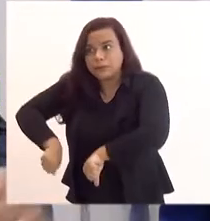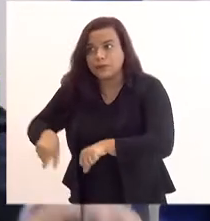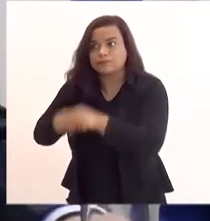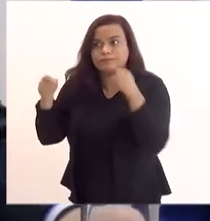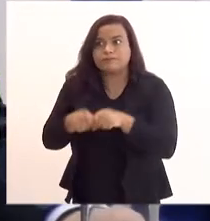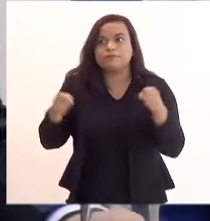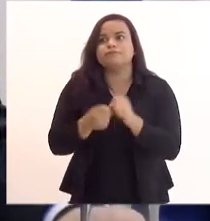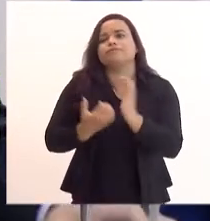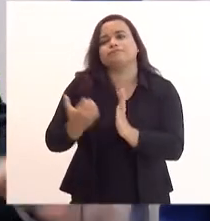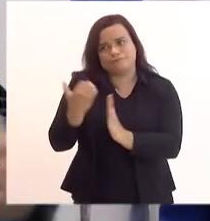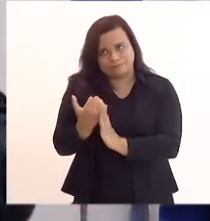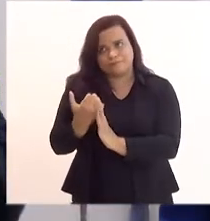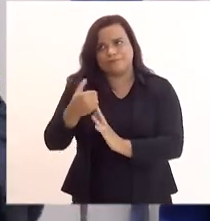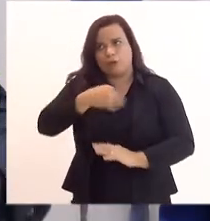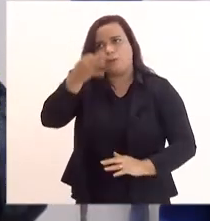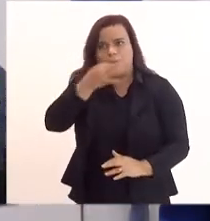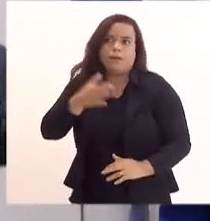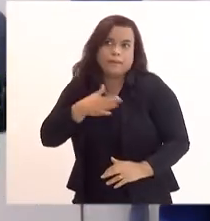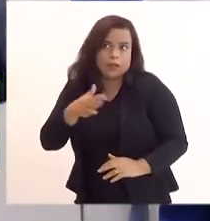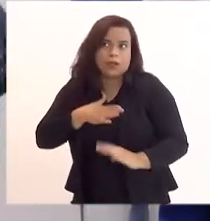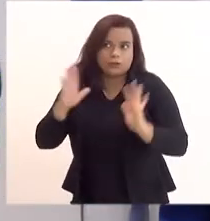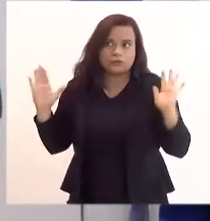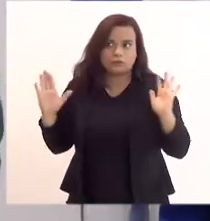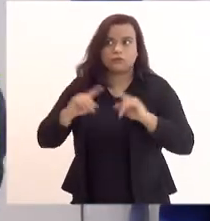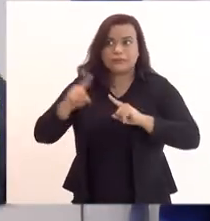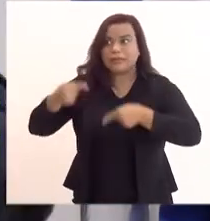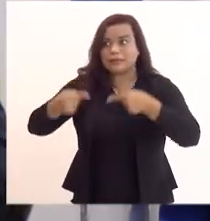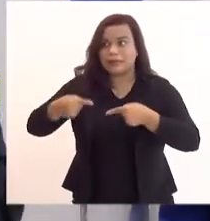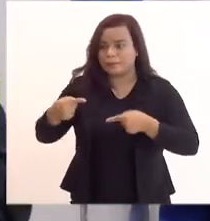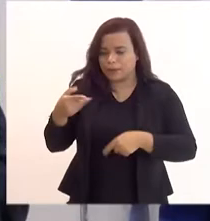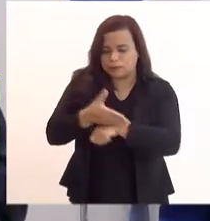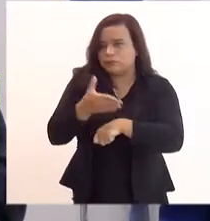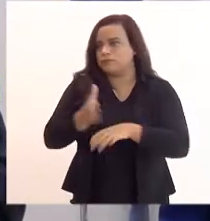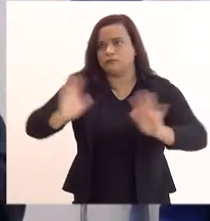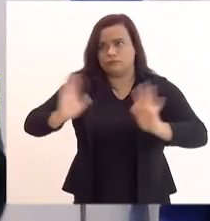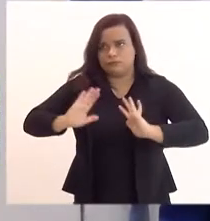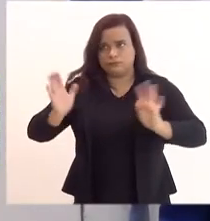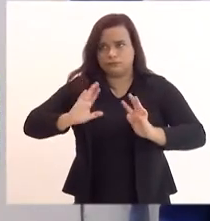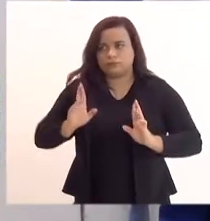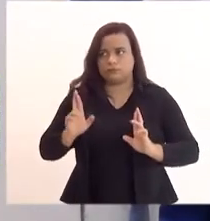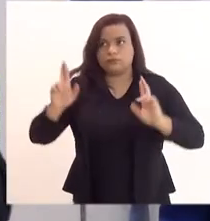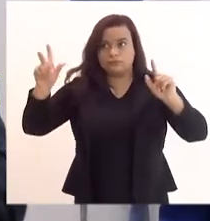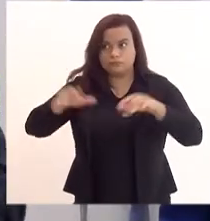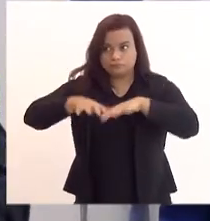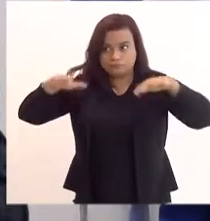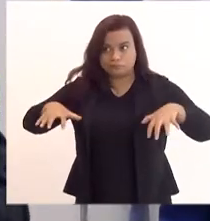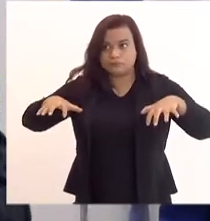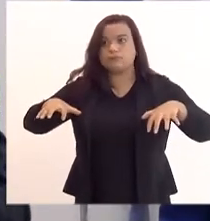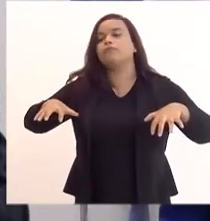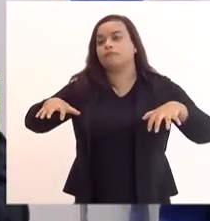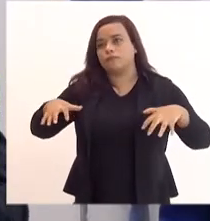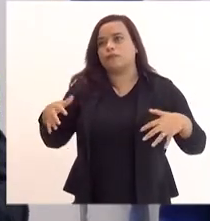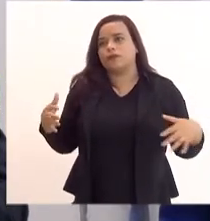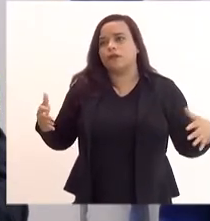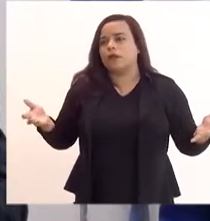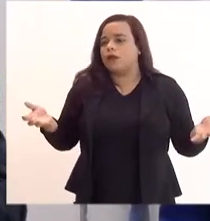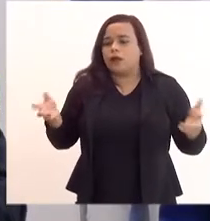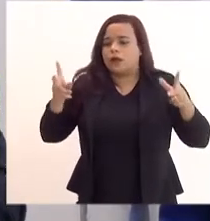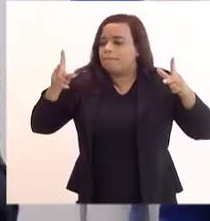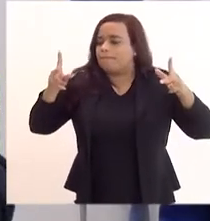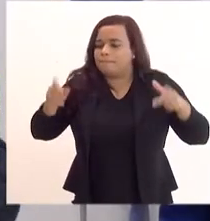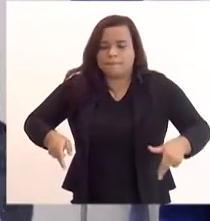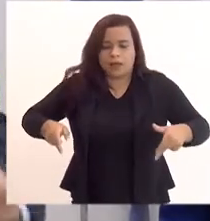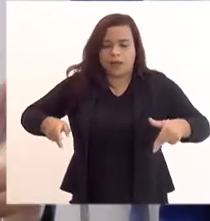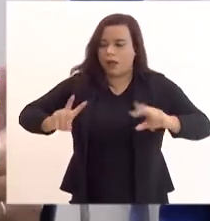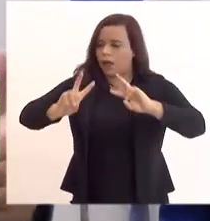perigosas. Enfim, mas é um debate que não está aqui. Não dá para colocar na mesma mesa o que